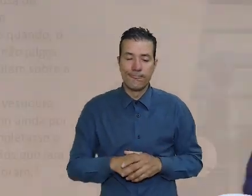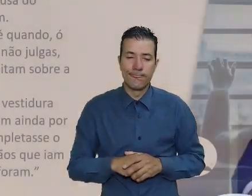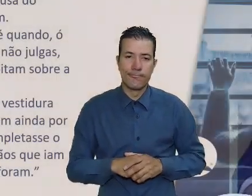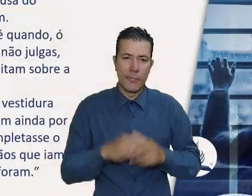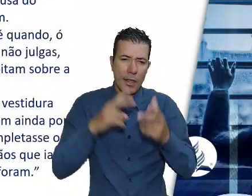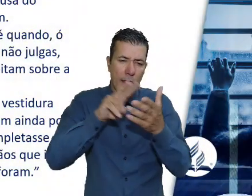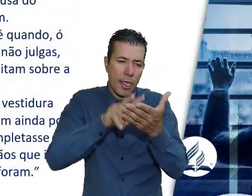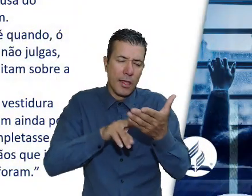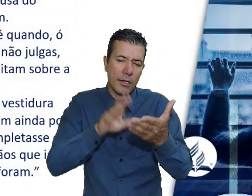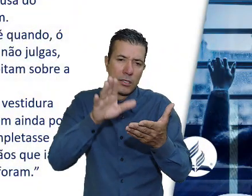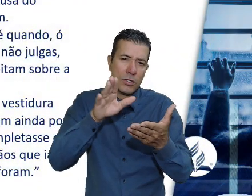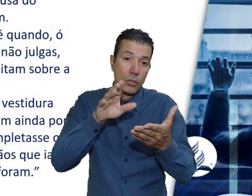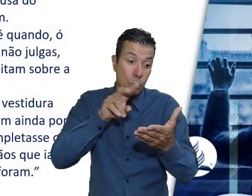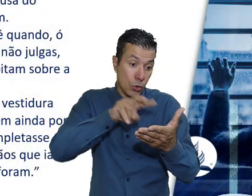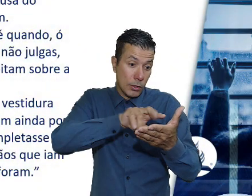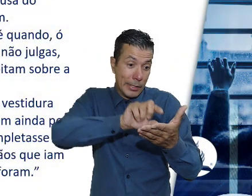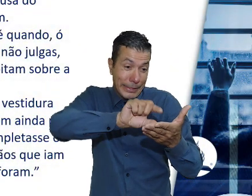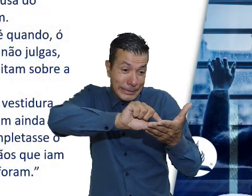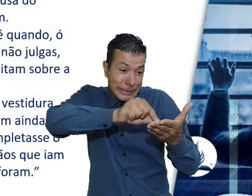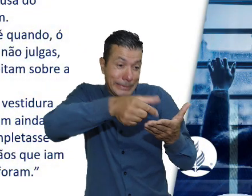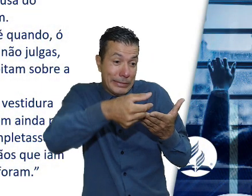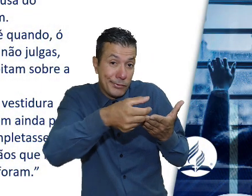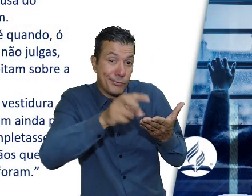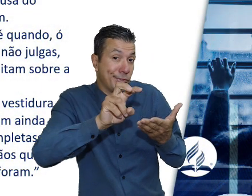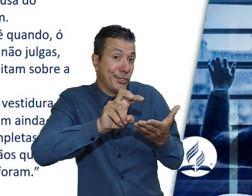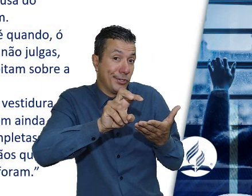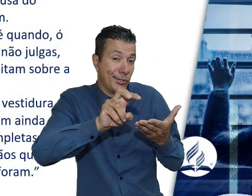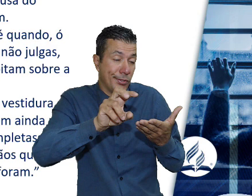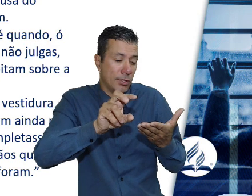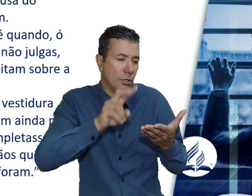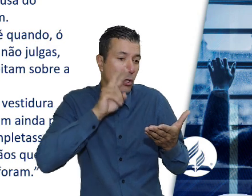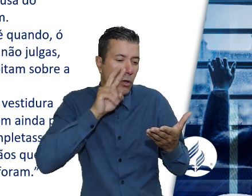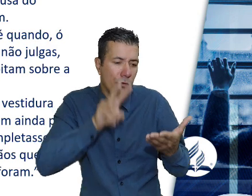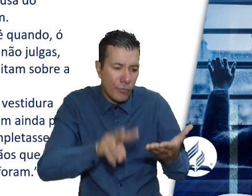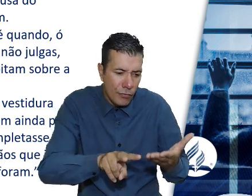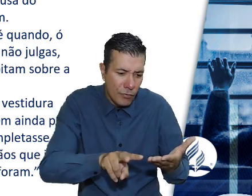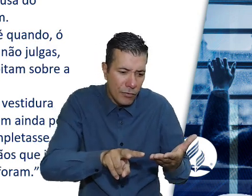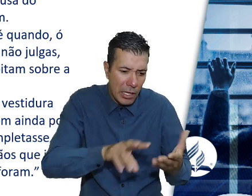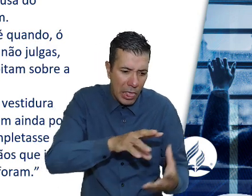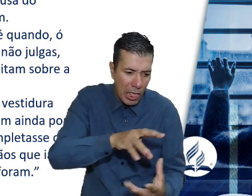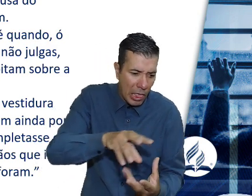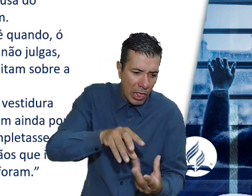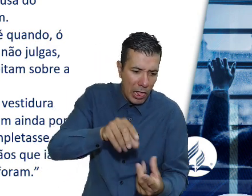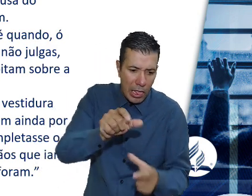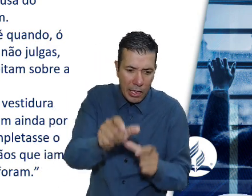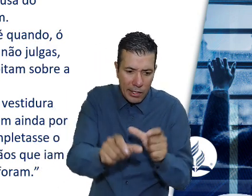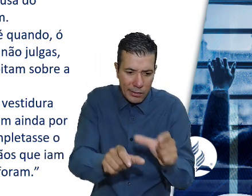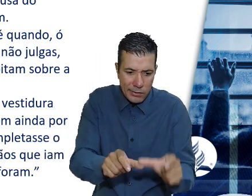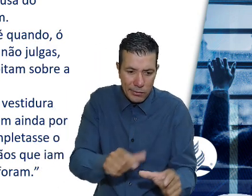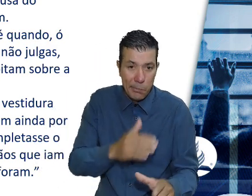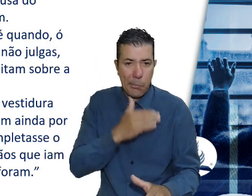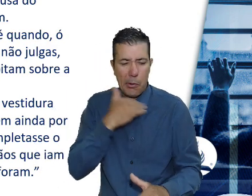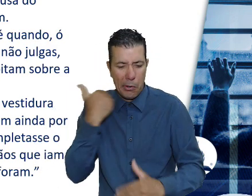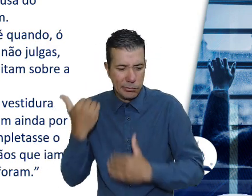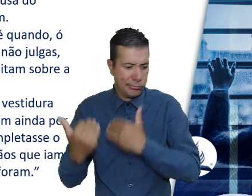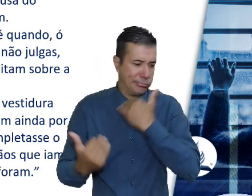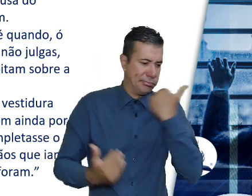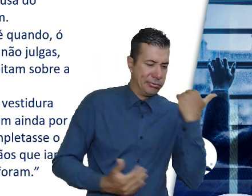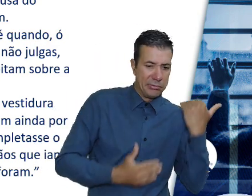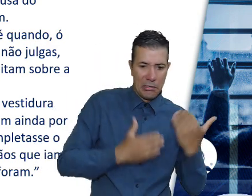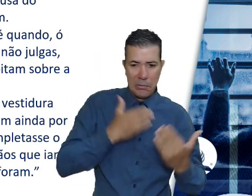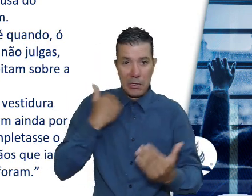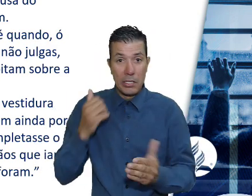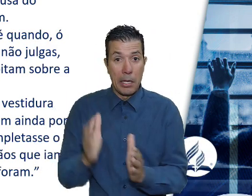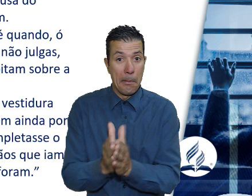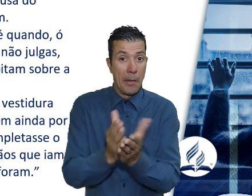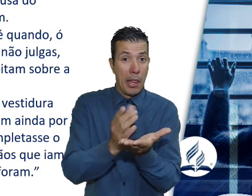favor. Quando ele abriu o quinto selo, vi debaixo do altar as almas daqueles que tinham sido mortos por causa da